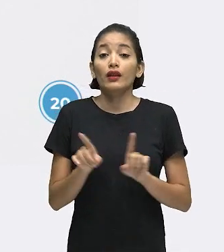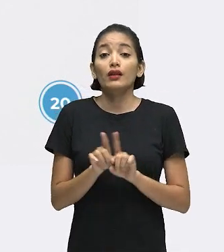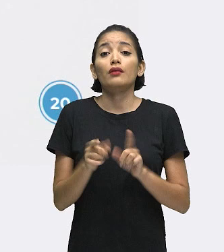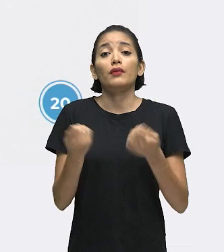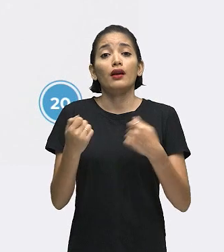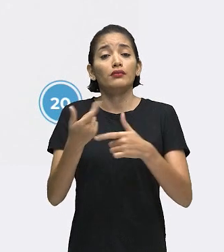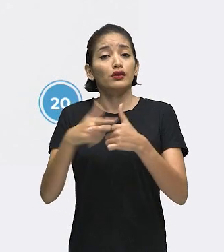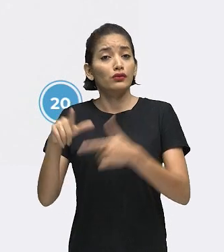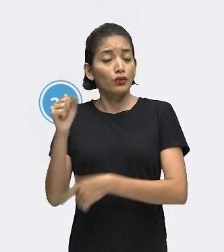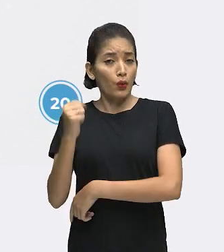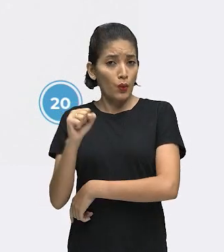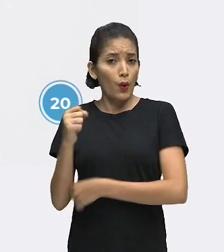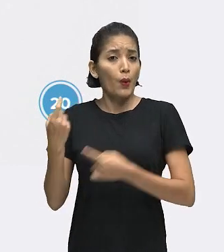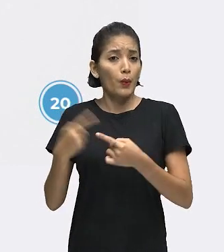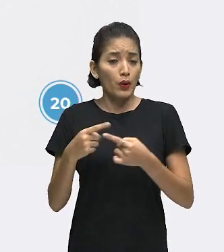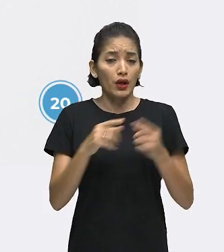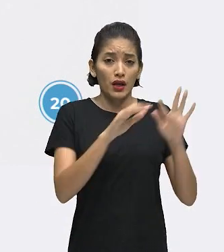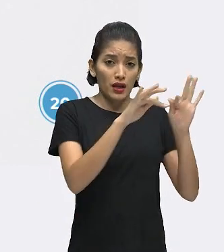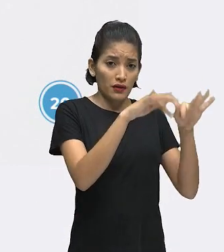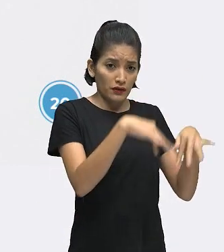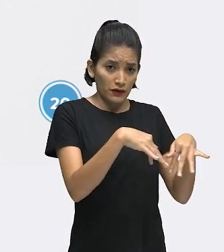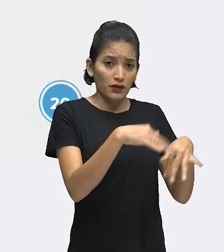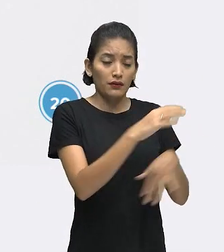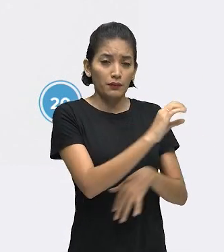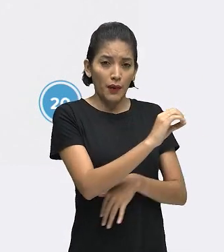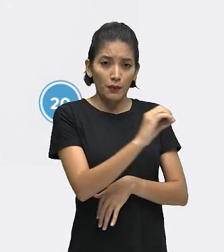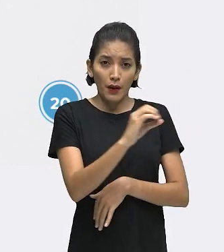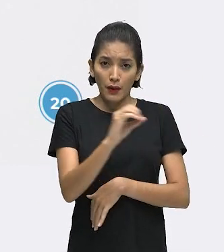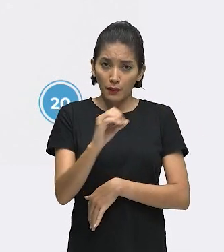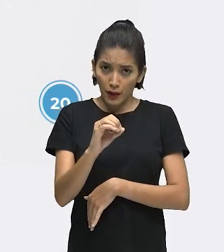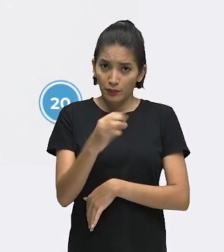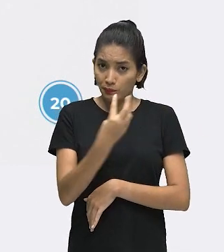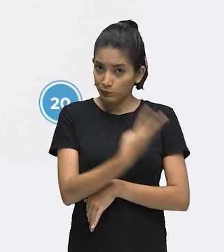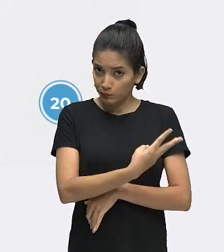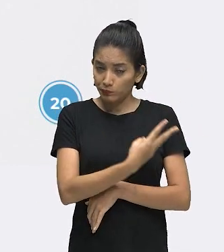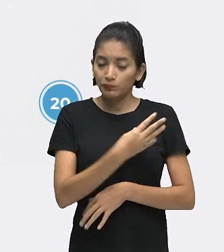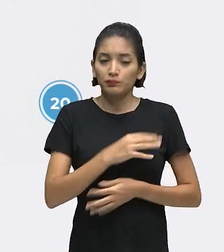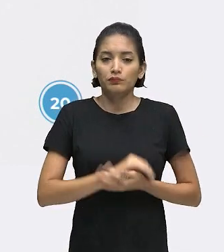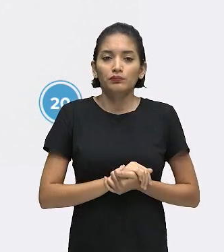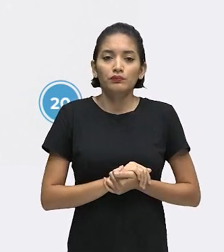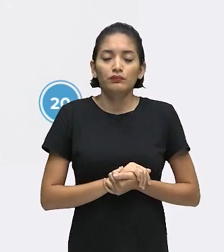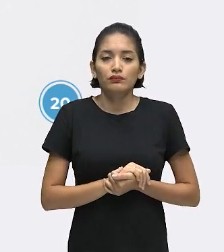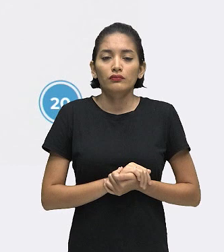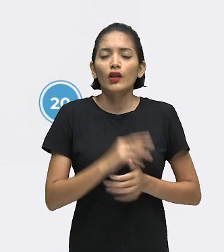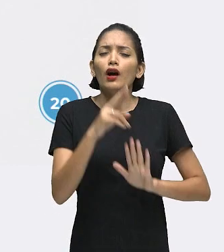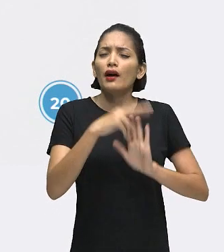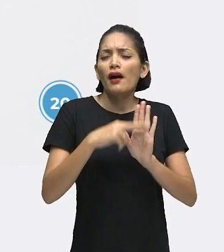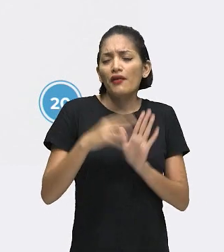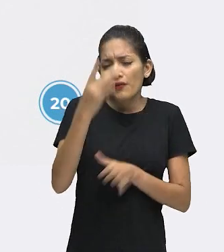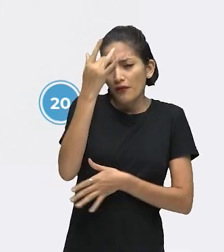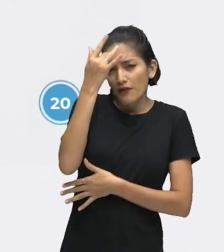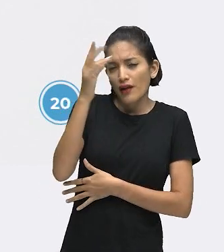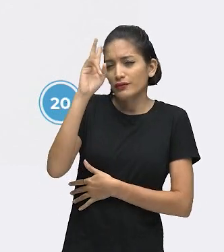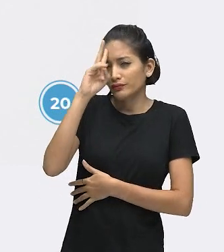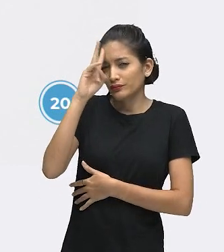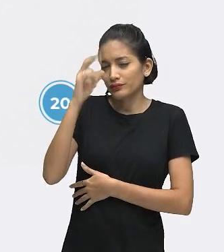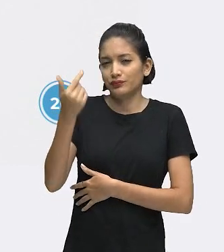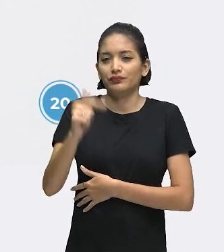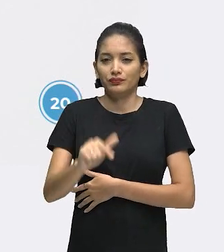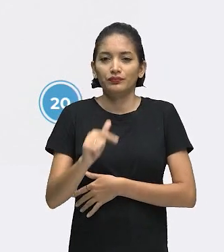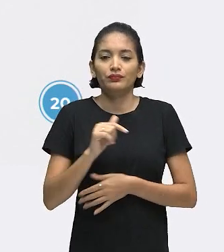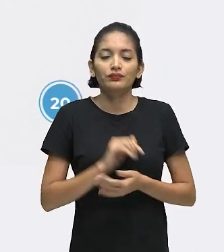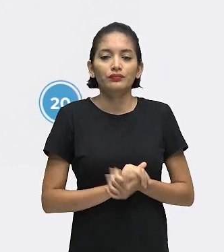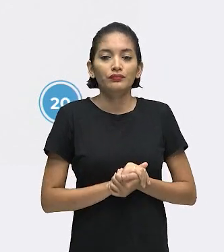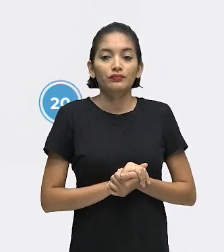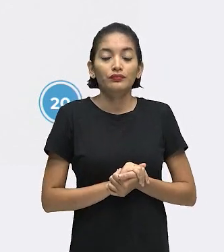por 8 porque ele termina em 000. Esse critério é bem fácil da gente relembrar. E